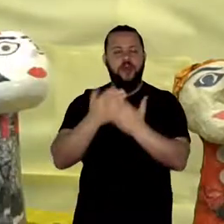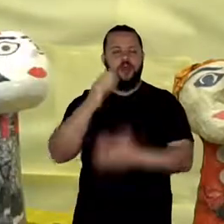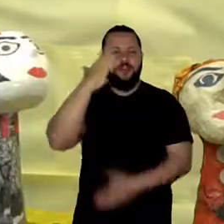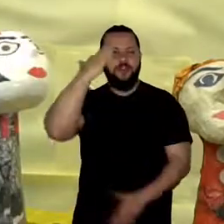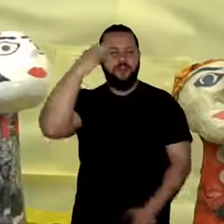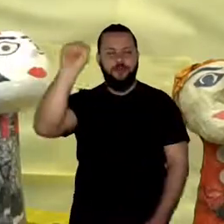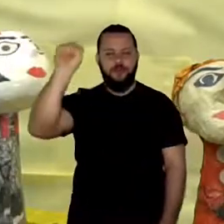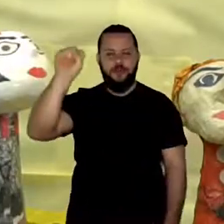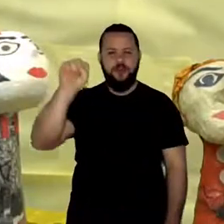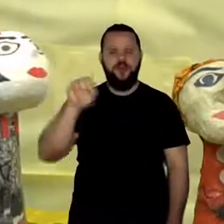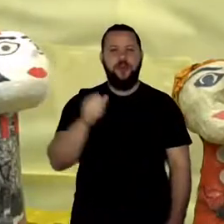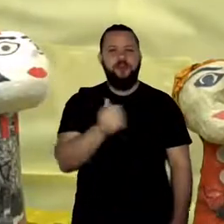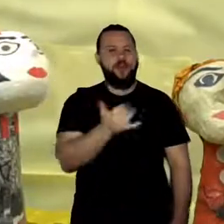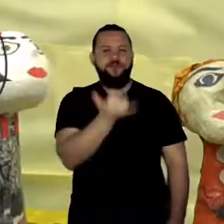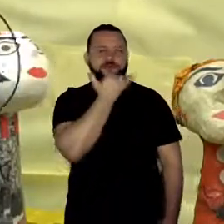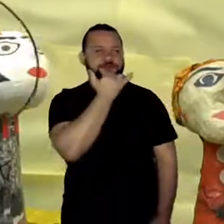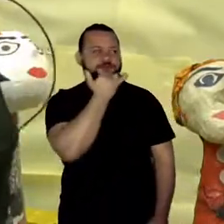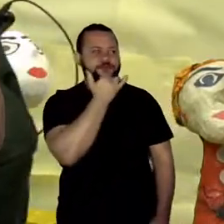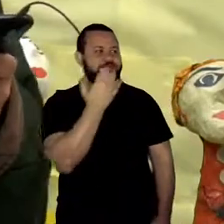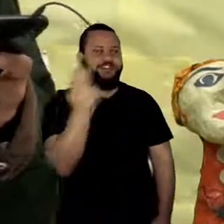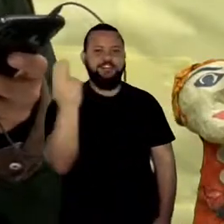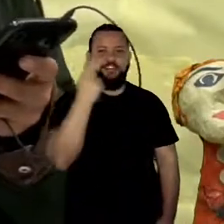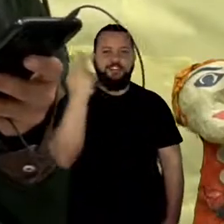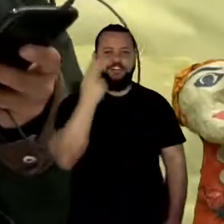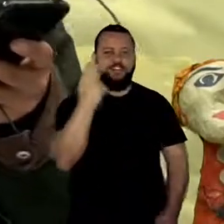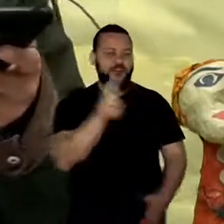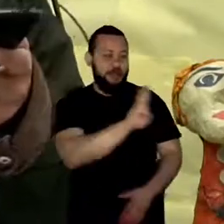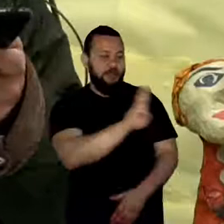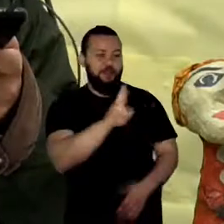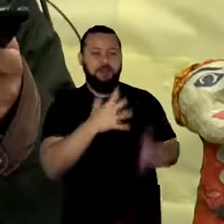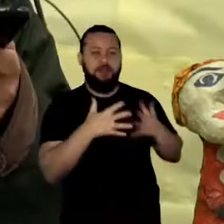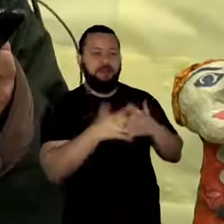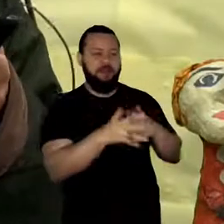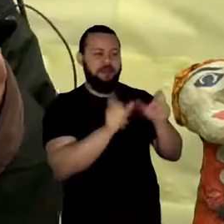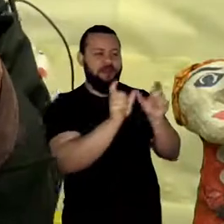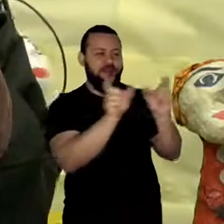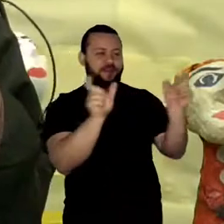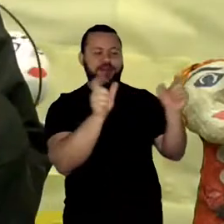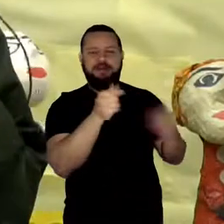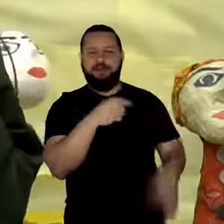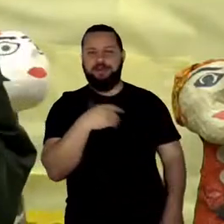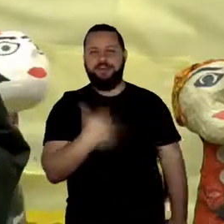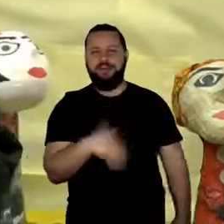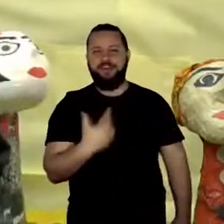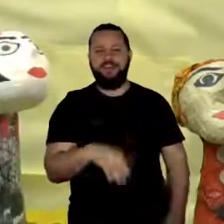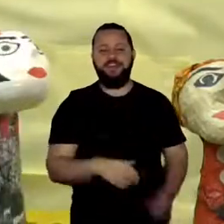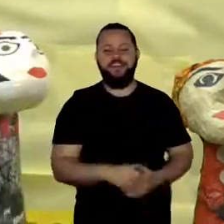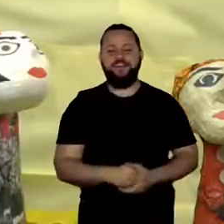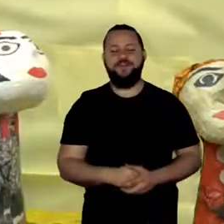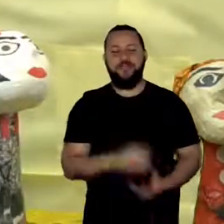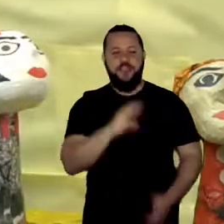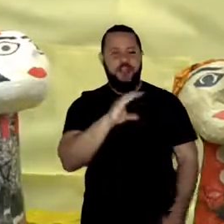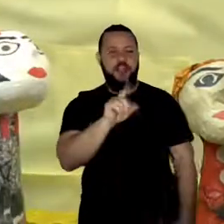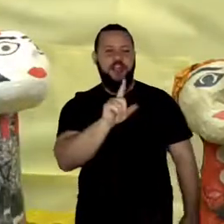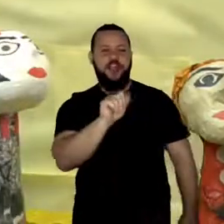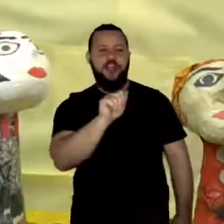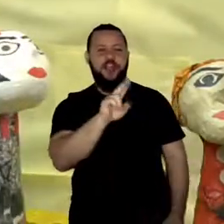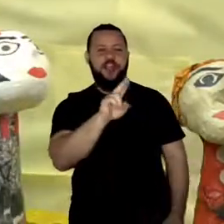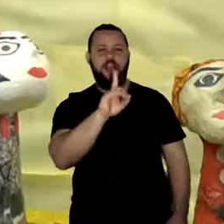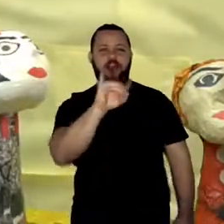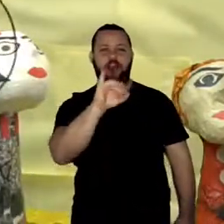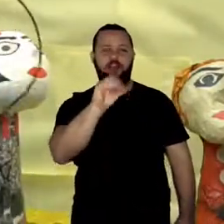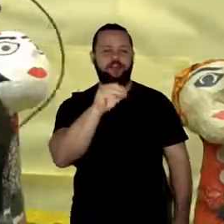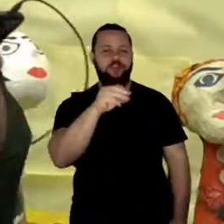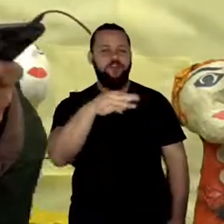Desculpa, eu não vou conseguir pronunciar esse nome, que é bem complicado, mas está assistindo aqui, Cláudio Miller, e o Caragós